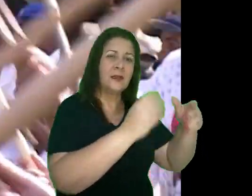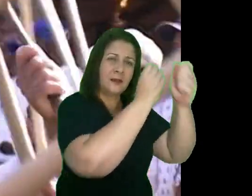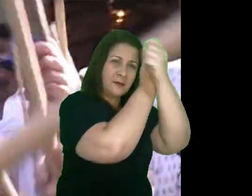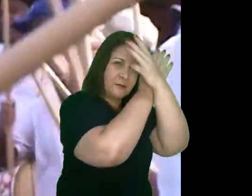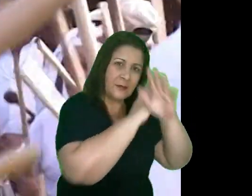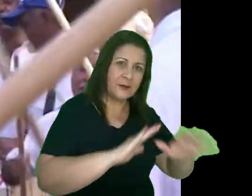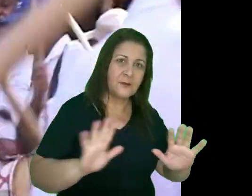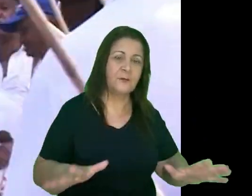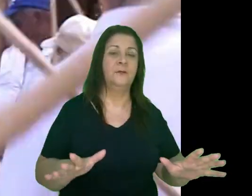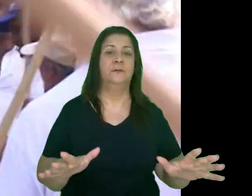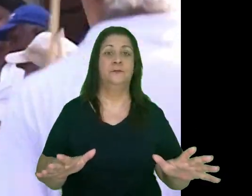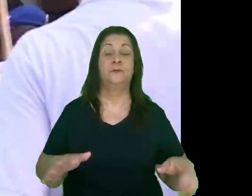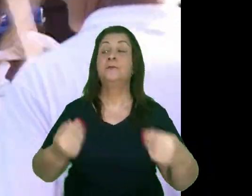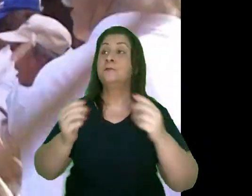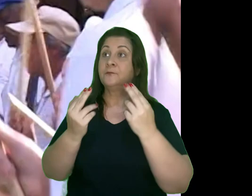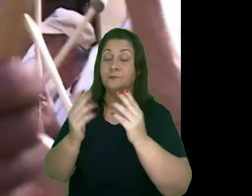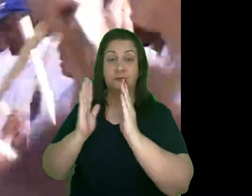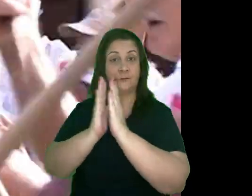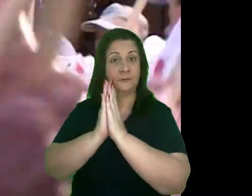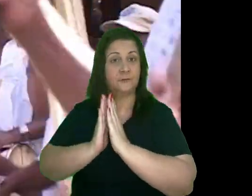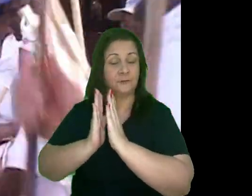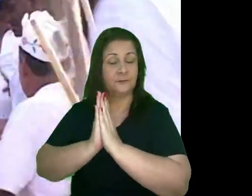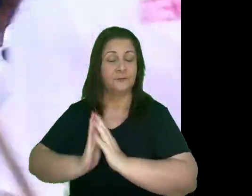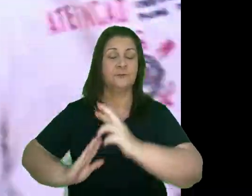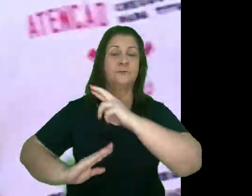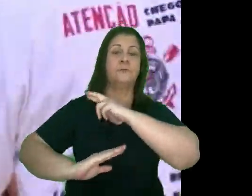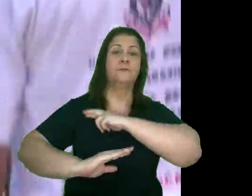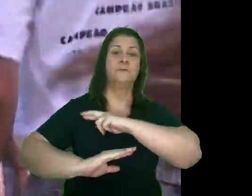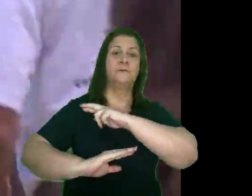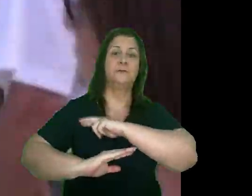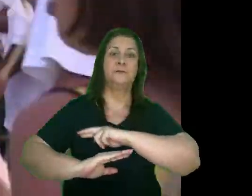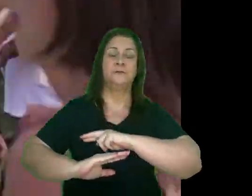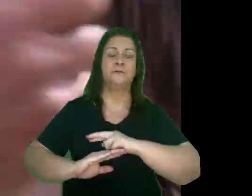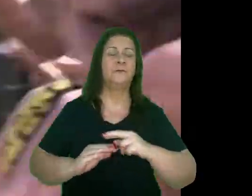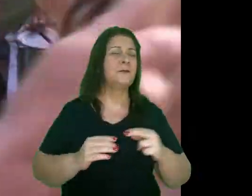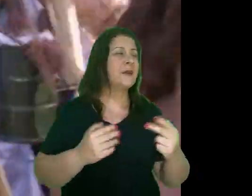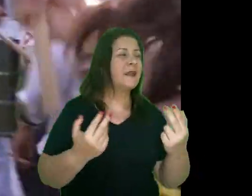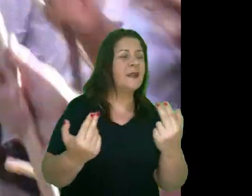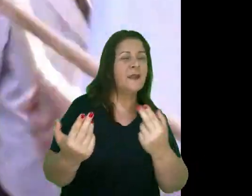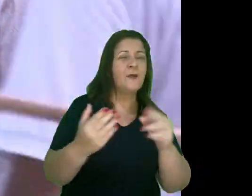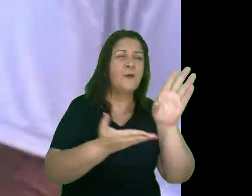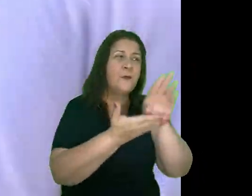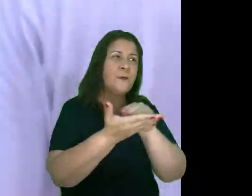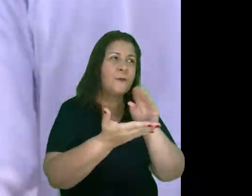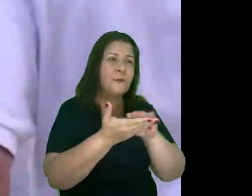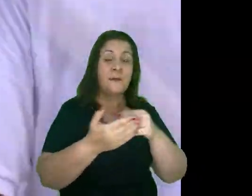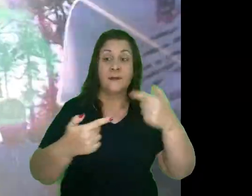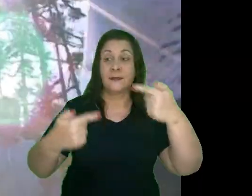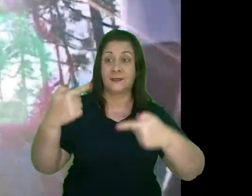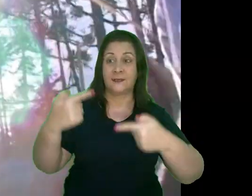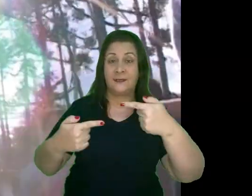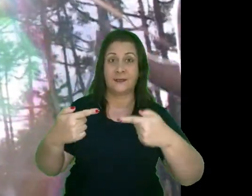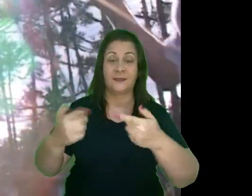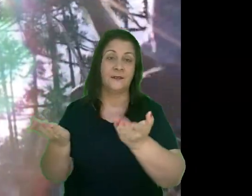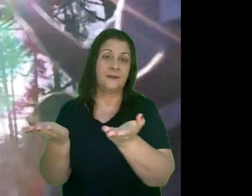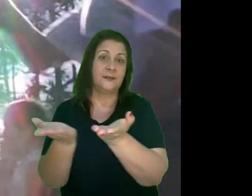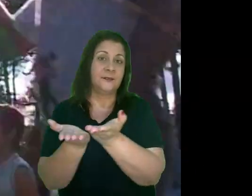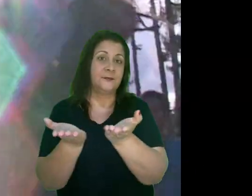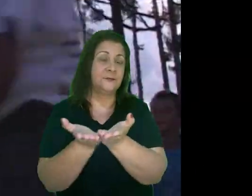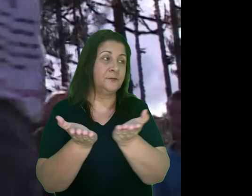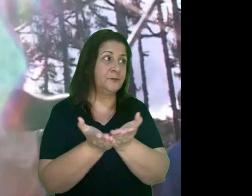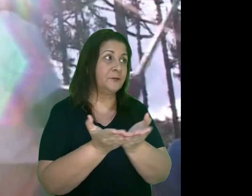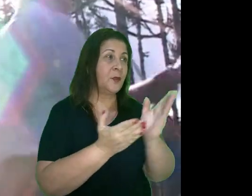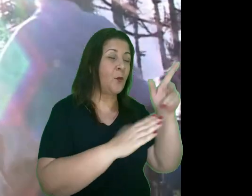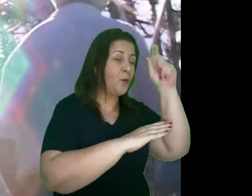Assim, dentro de uma adoração religiosa, criou-se uma encenação da guerra entre mouros e cristãos. É formado por